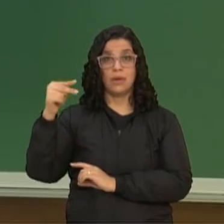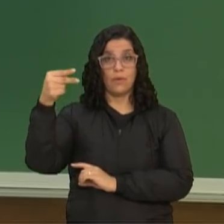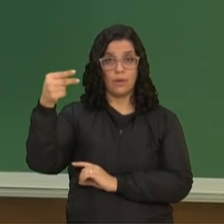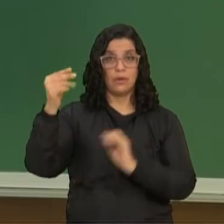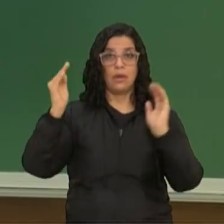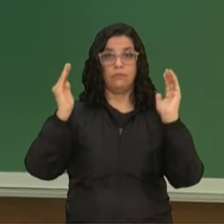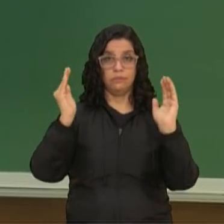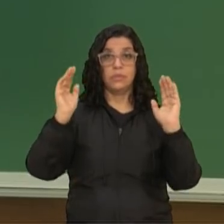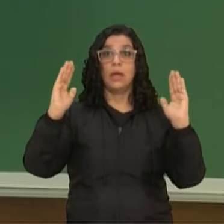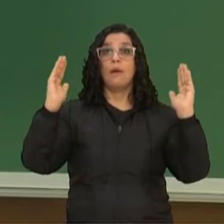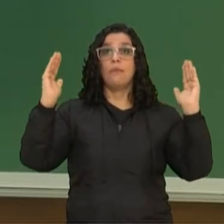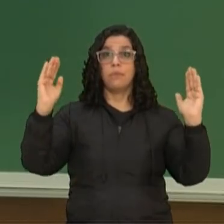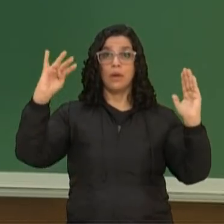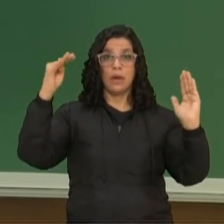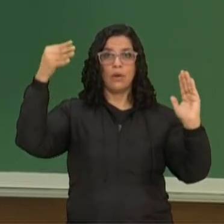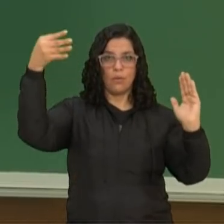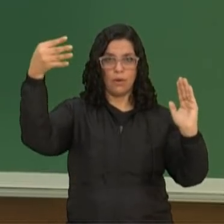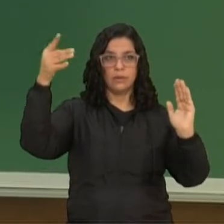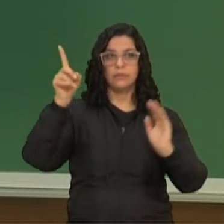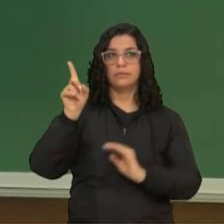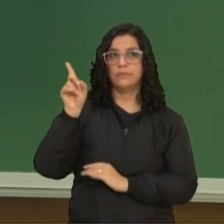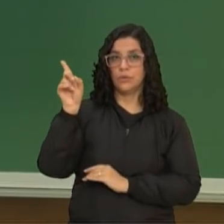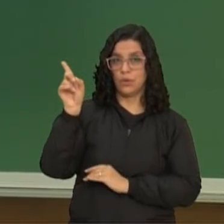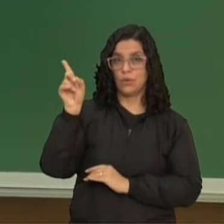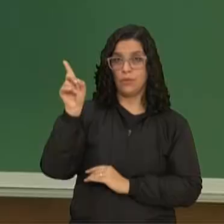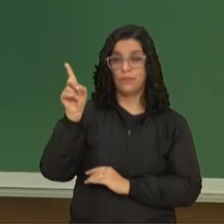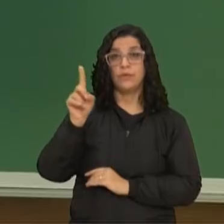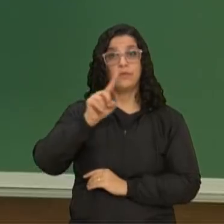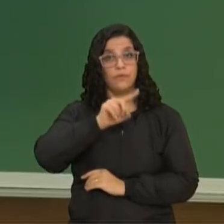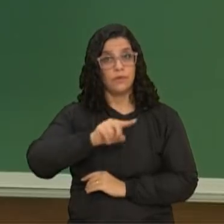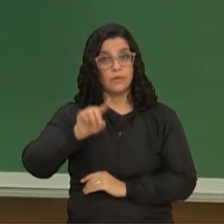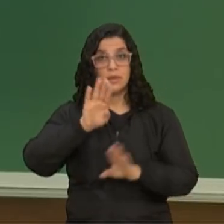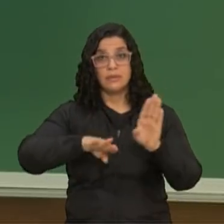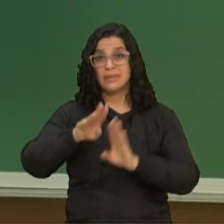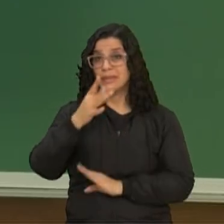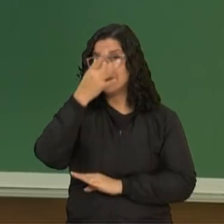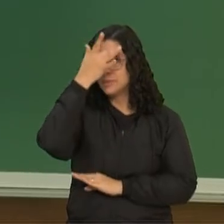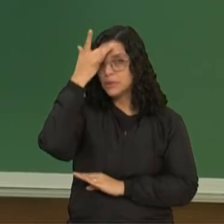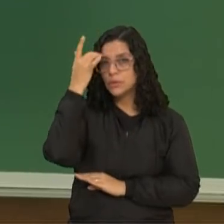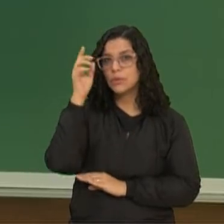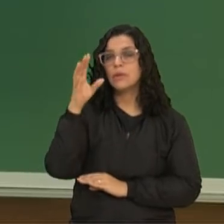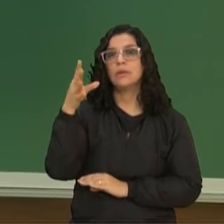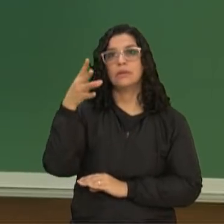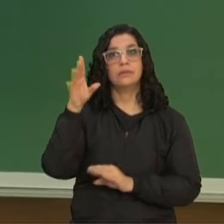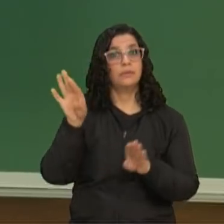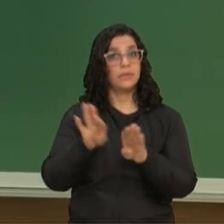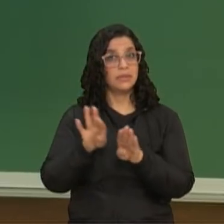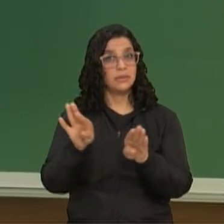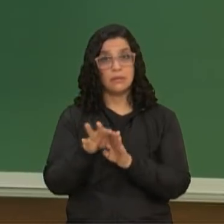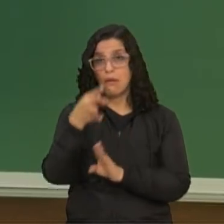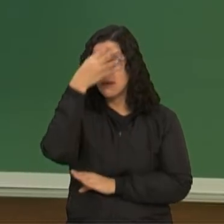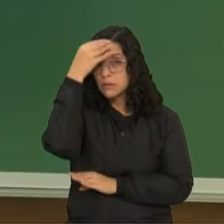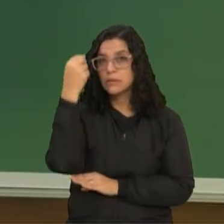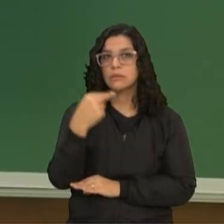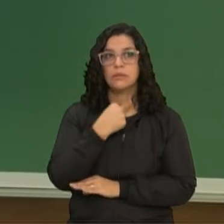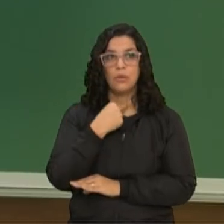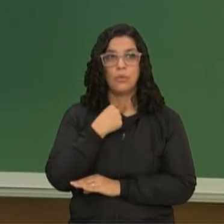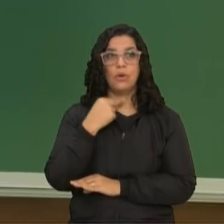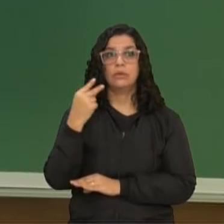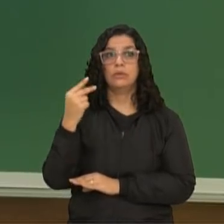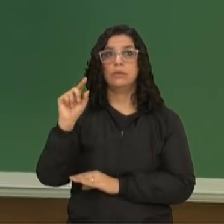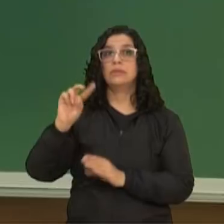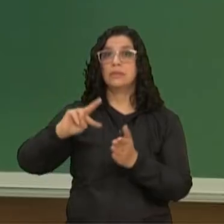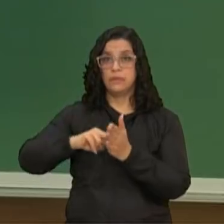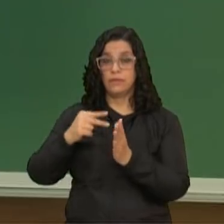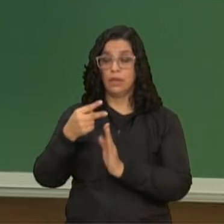ao quadrado, i ao quadrado. Galera, aqui normalmente às vezes a pessoa esquece, tem que elevar tanto 2 quanto i ao quadrado, porque